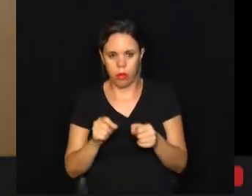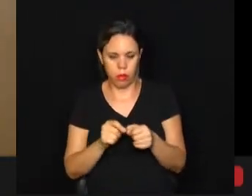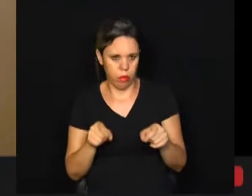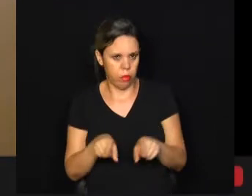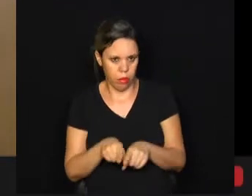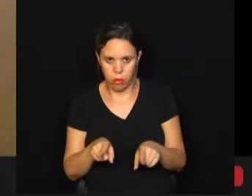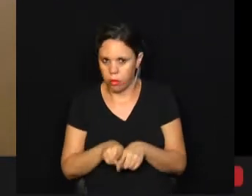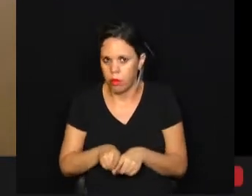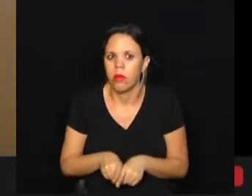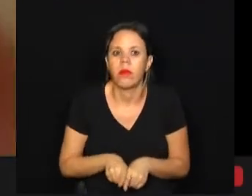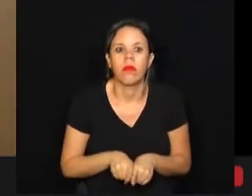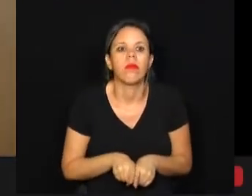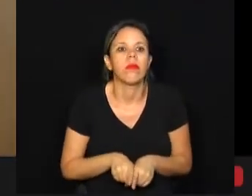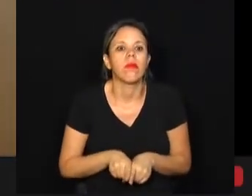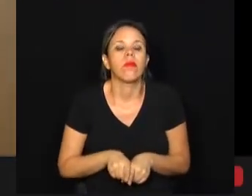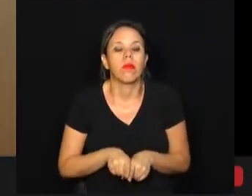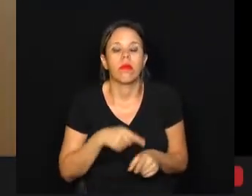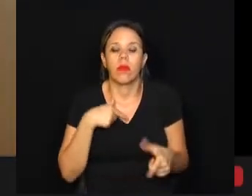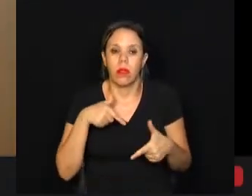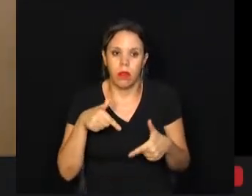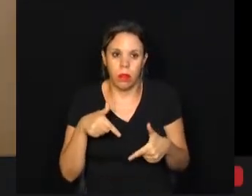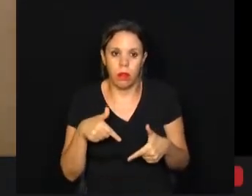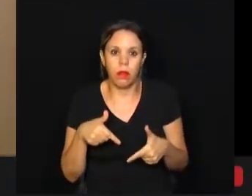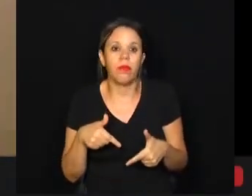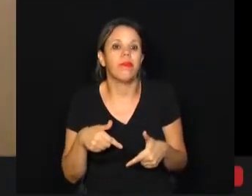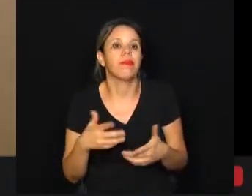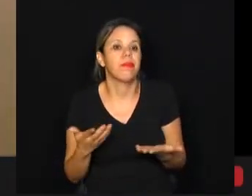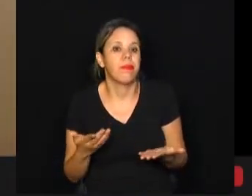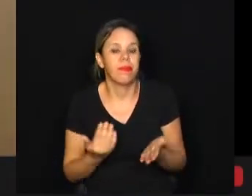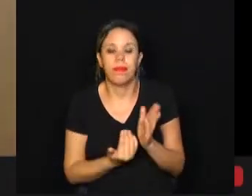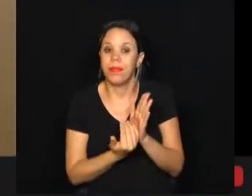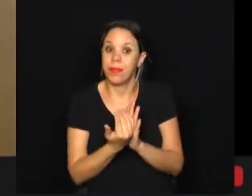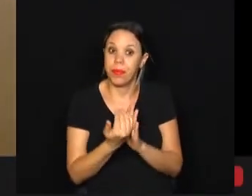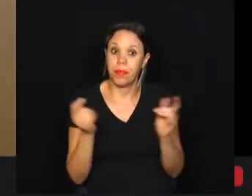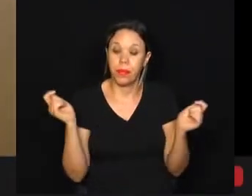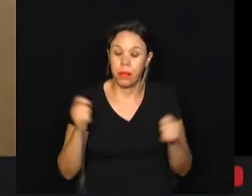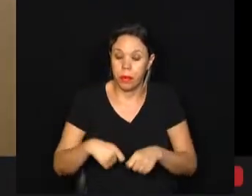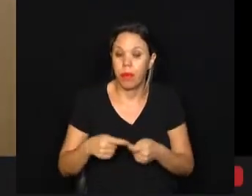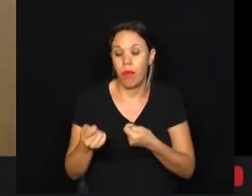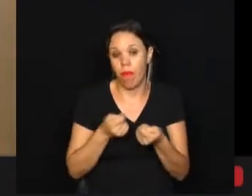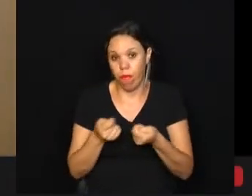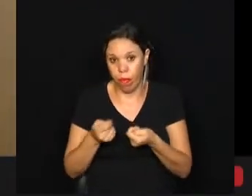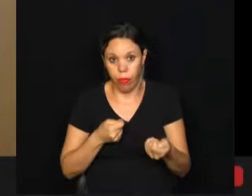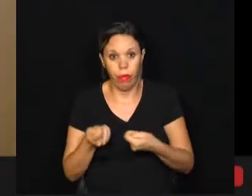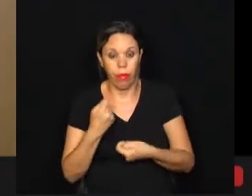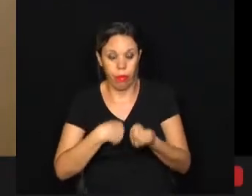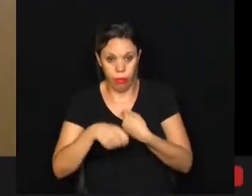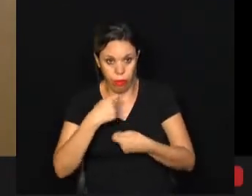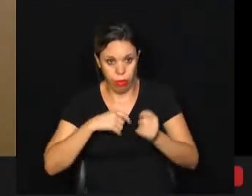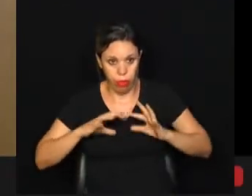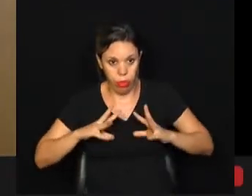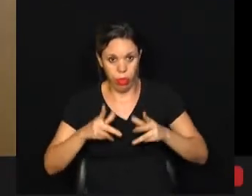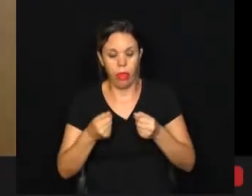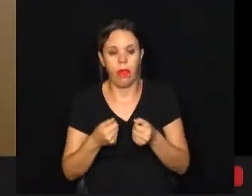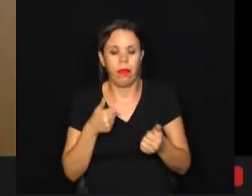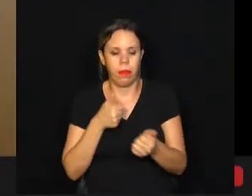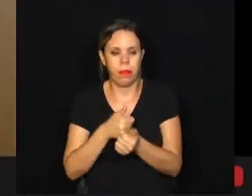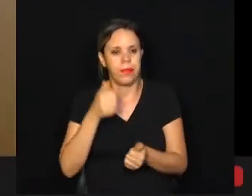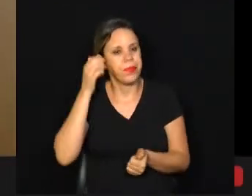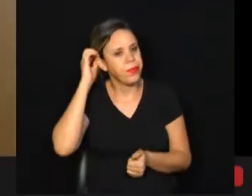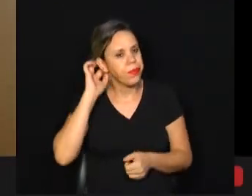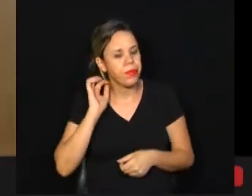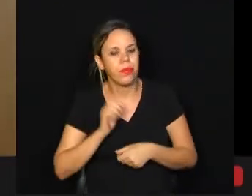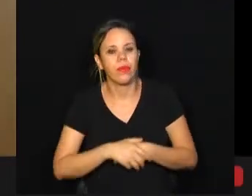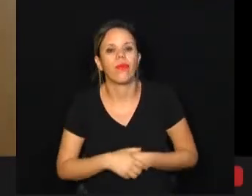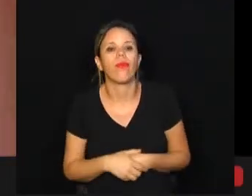circular. Ela trabalha e ela aumenta o potencial econômico de tudo aquilo que está ao seu redor,